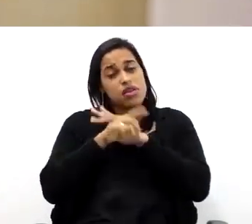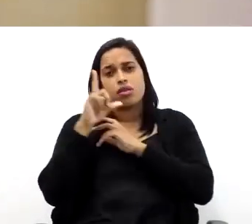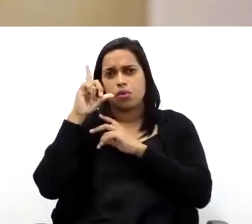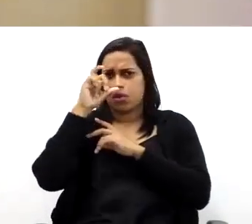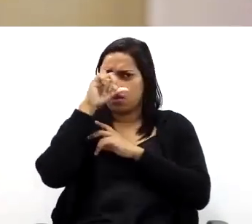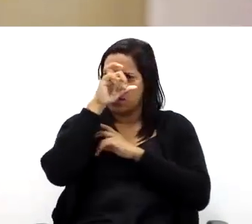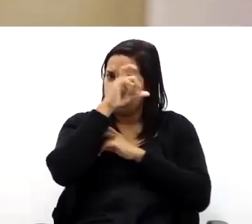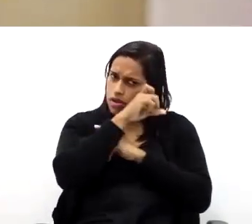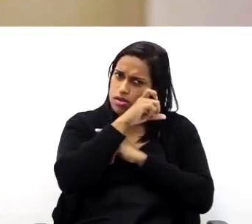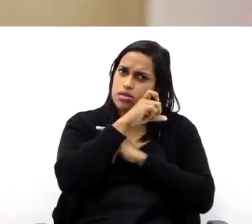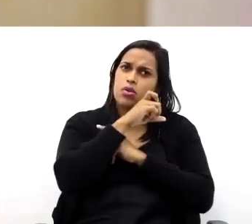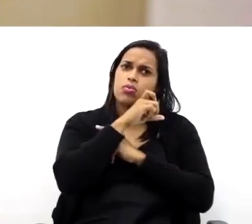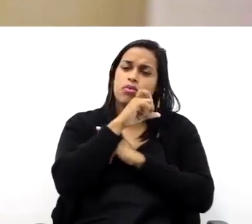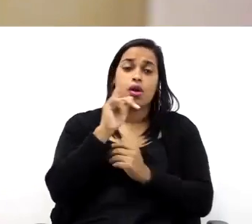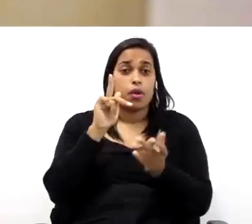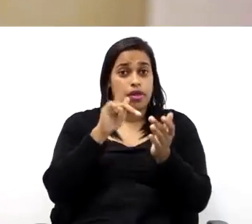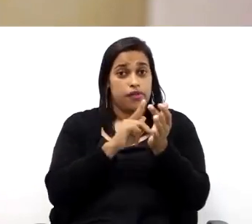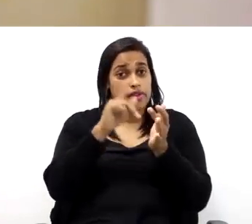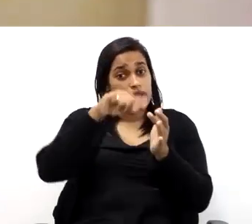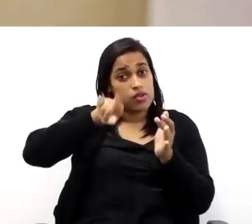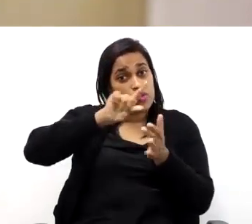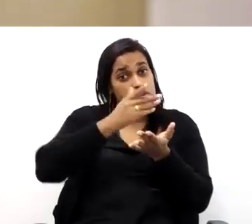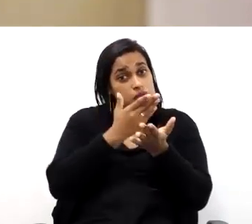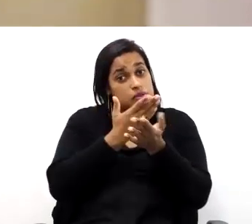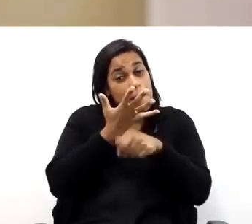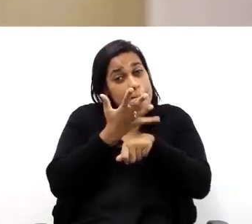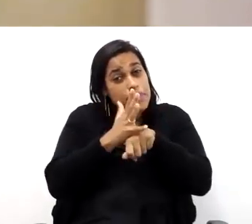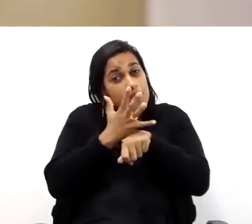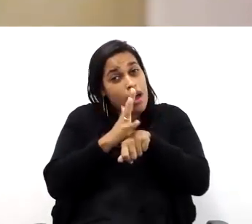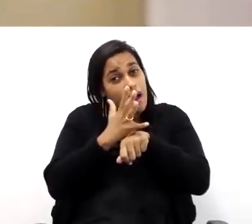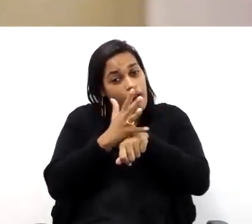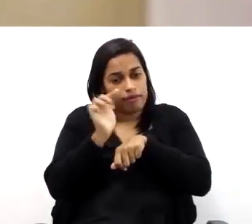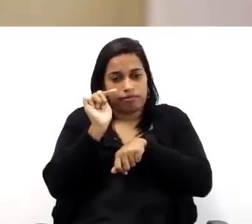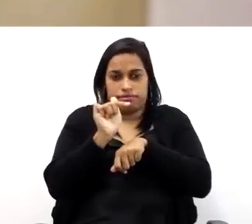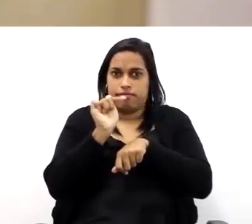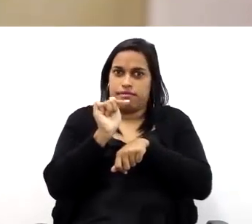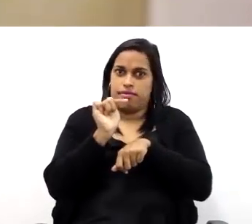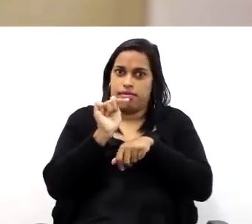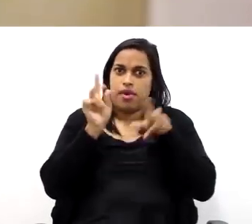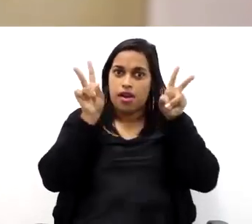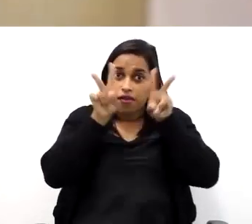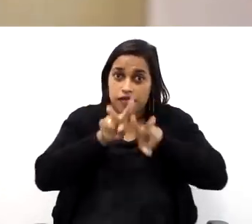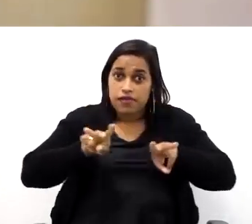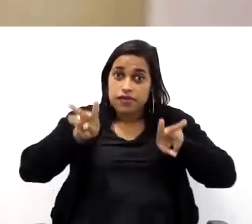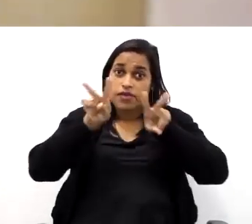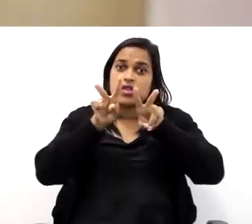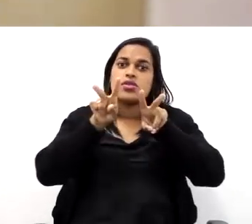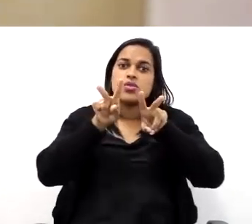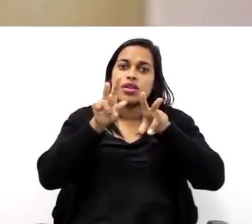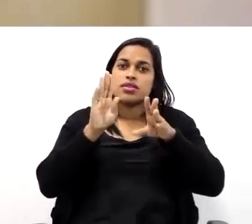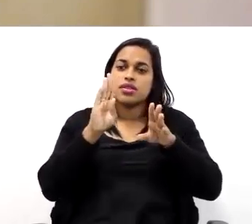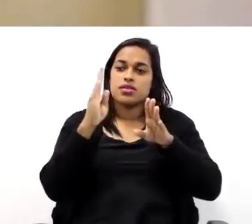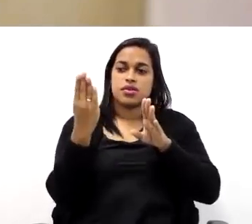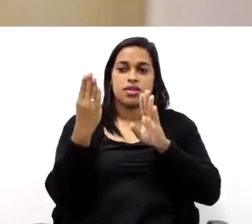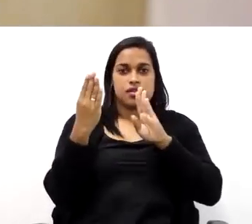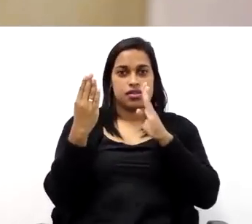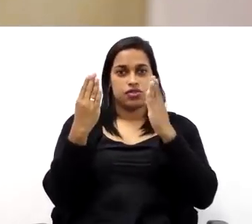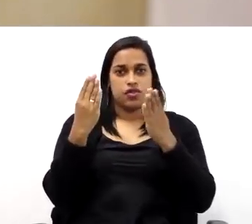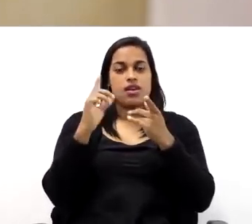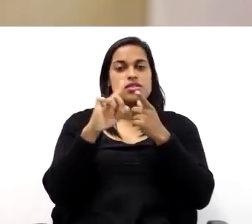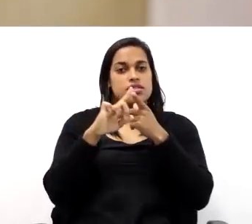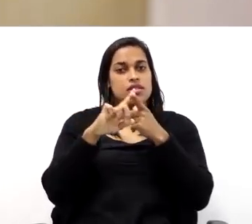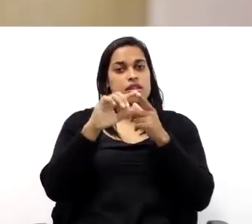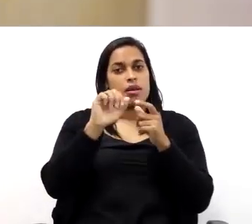uma conceituação bem abstrata e, na verdade, quando vocês começarem a colocar em prática a visualização